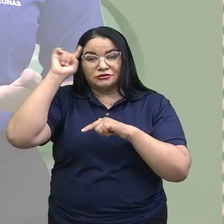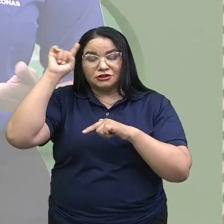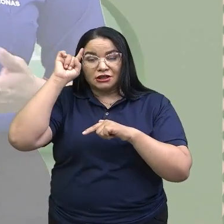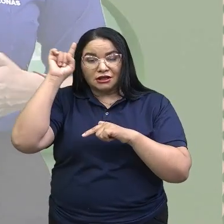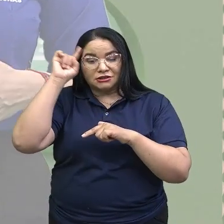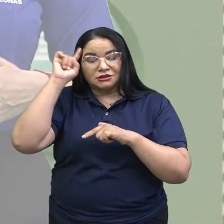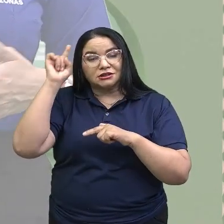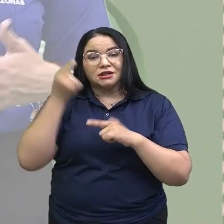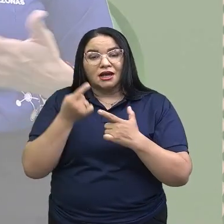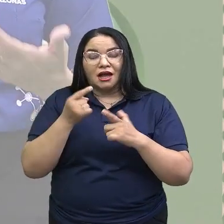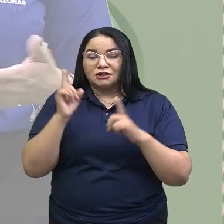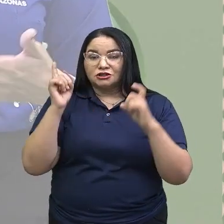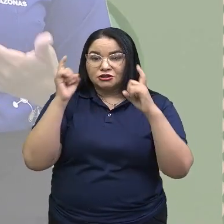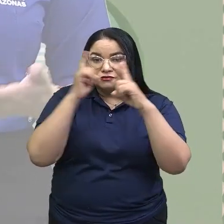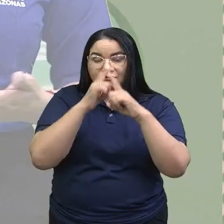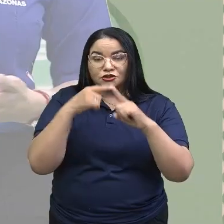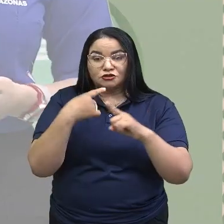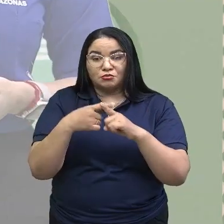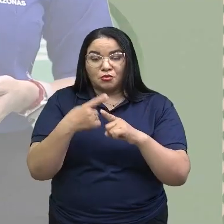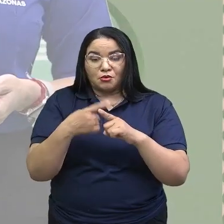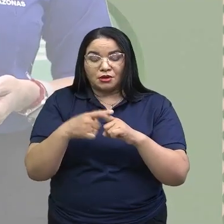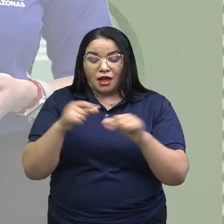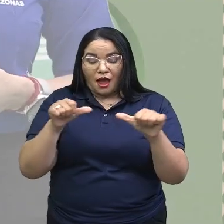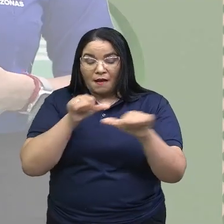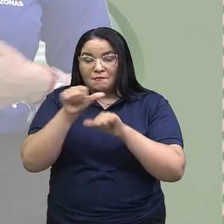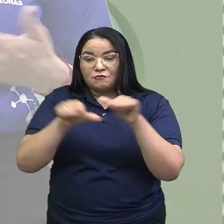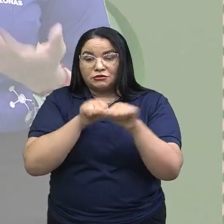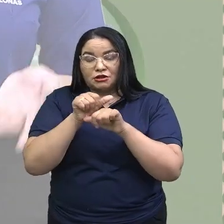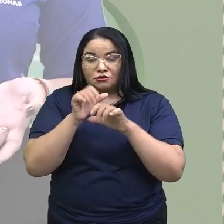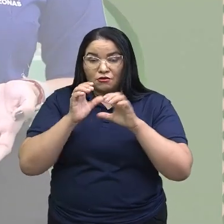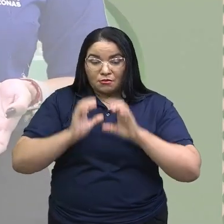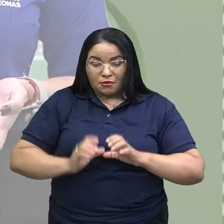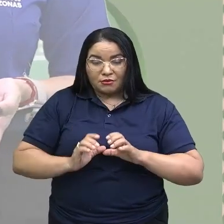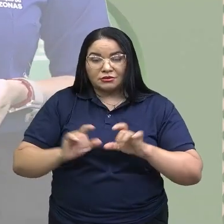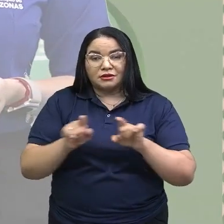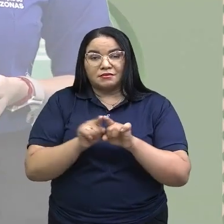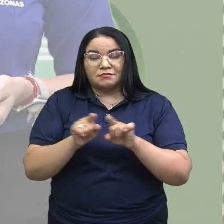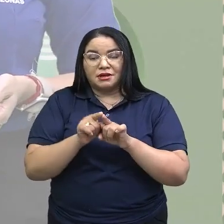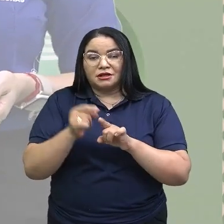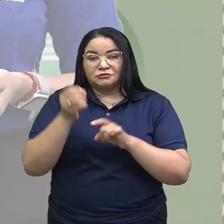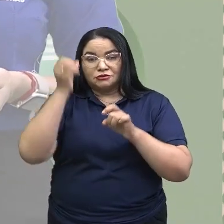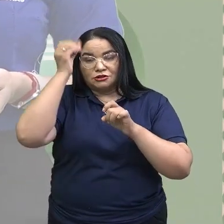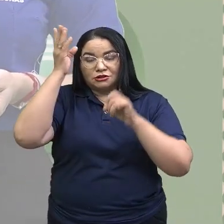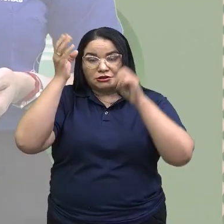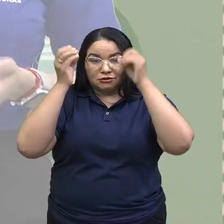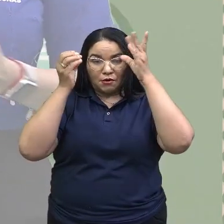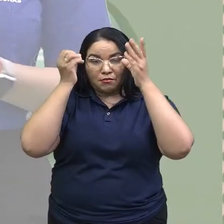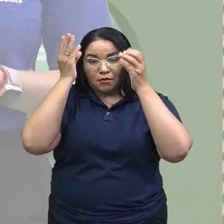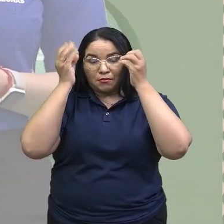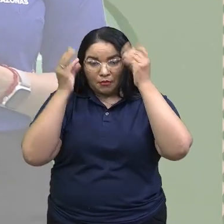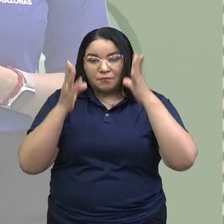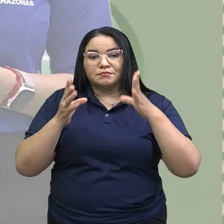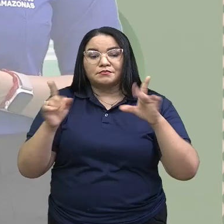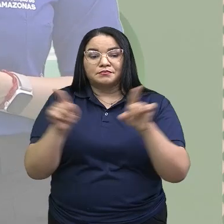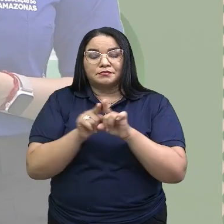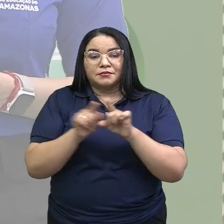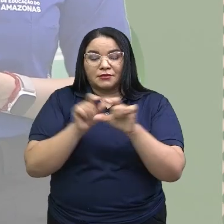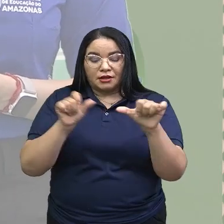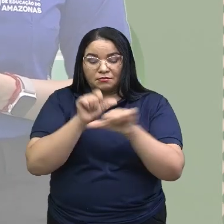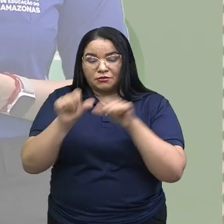do dia a dia, devido à alteração mesmo no comportamento e no esquecimento. Alterações de